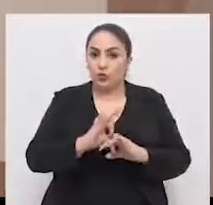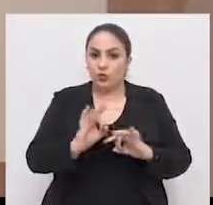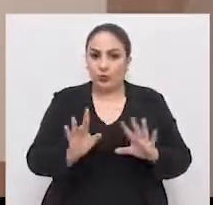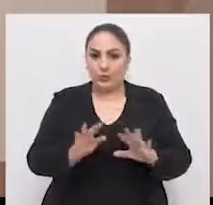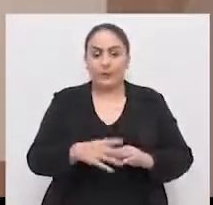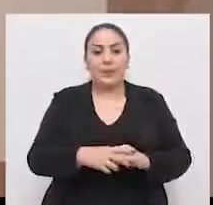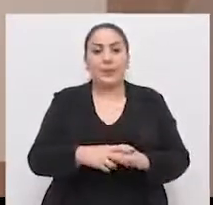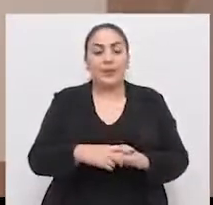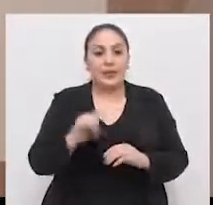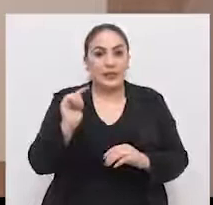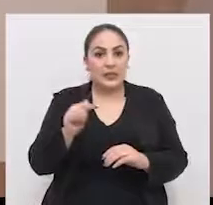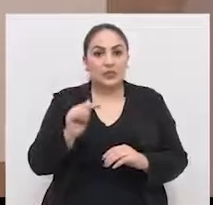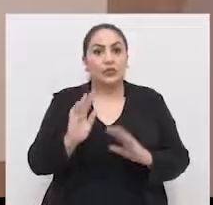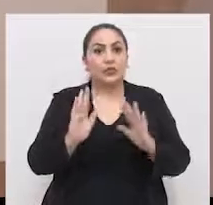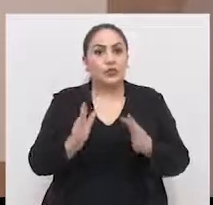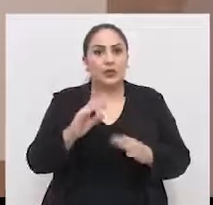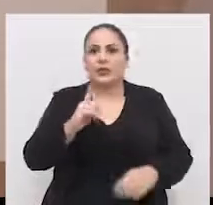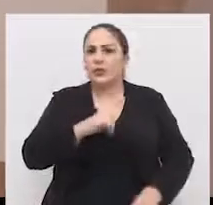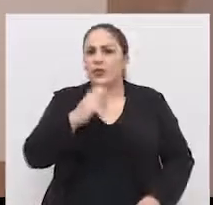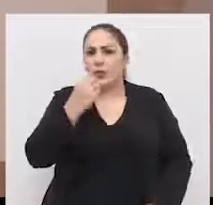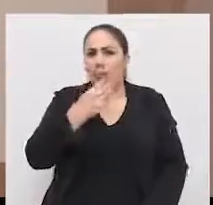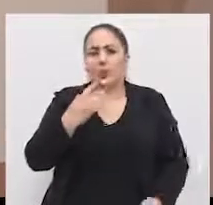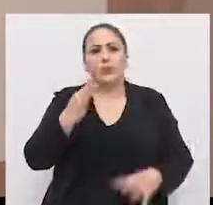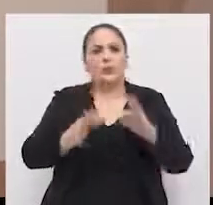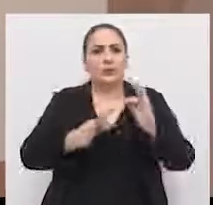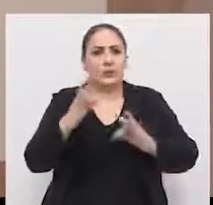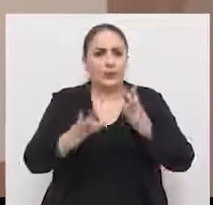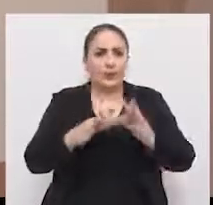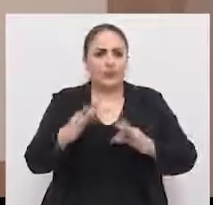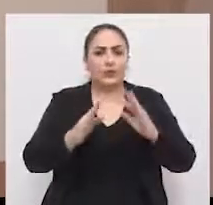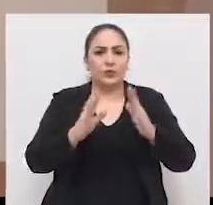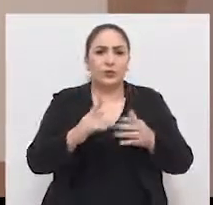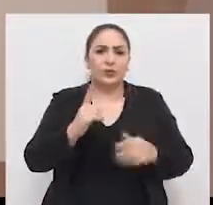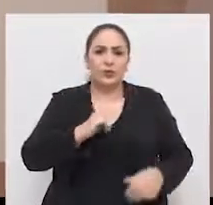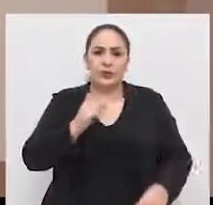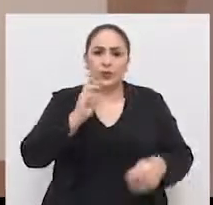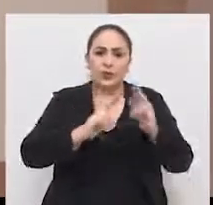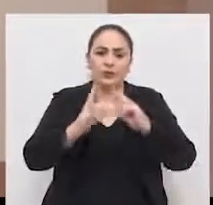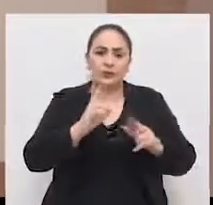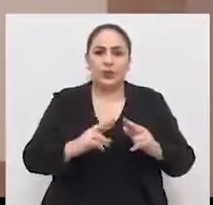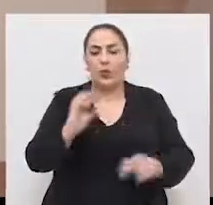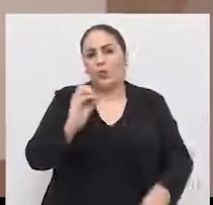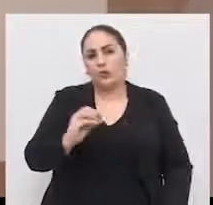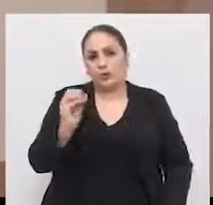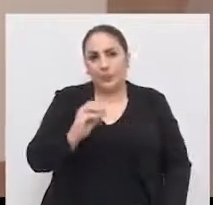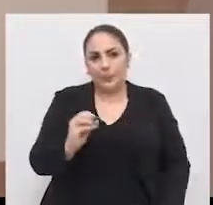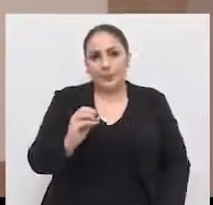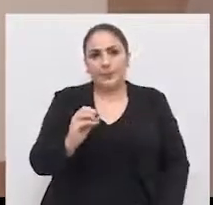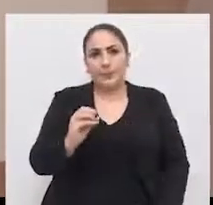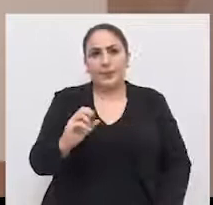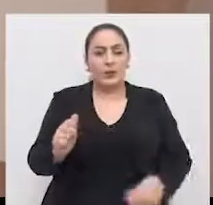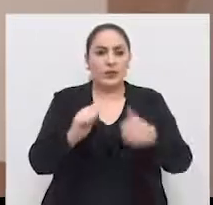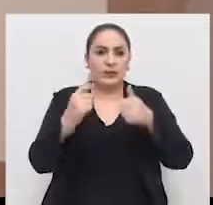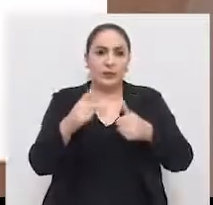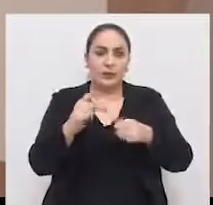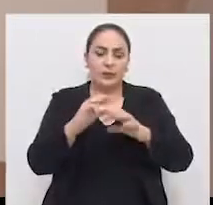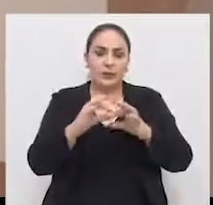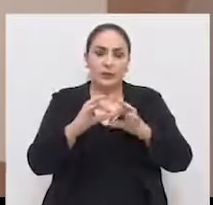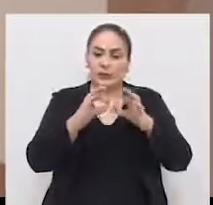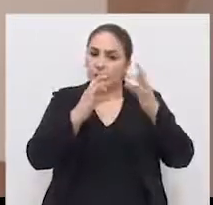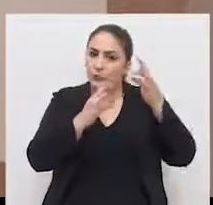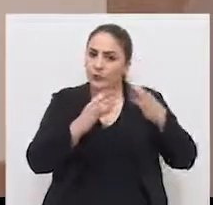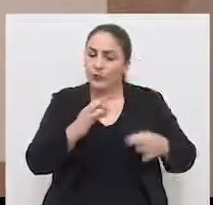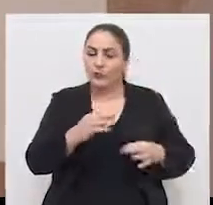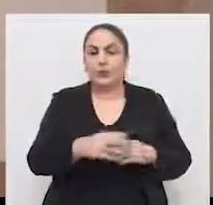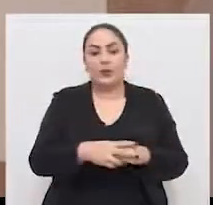cabelo. Isso já vai ser um baita de um tratamento que vai dar um resultado incrível para a qualidade do seu fio.